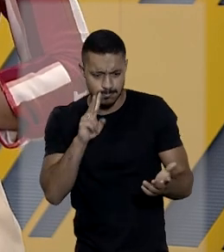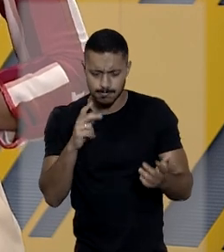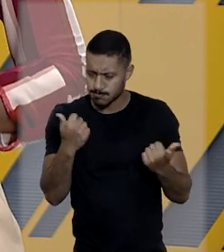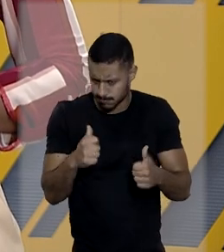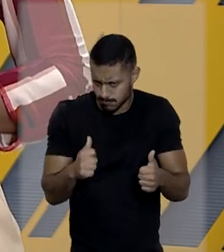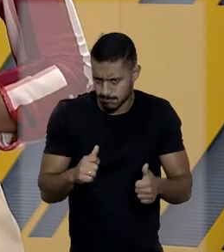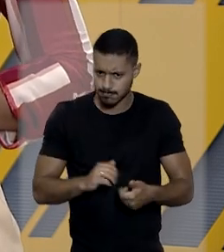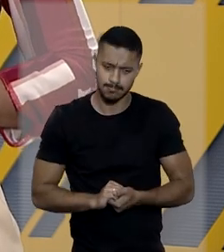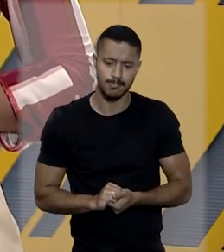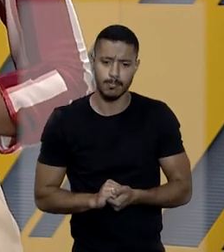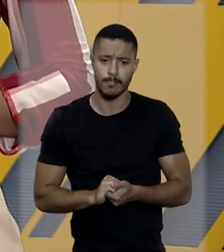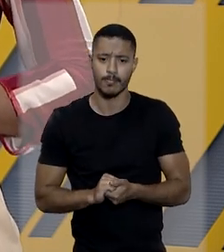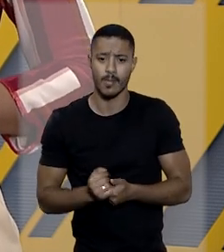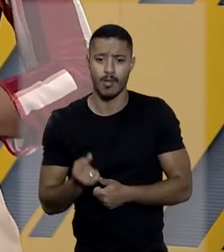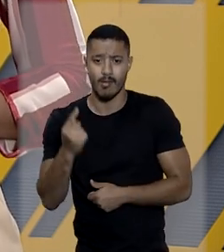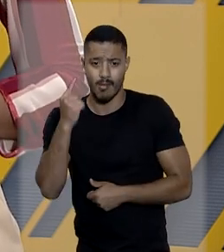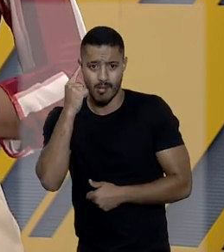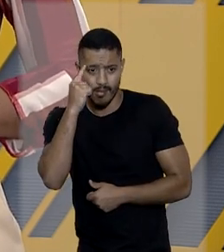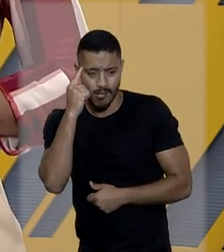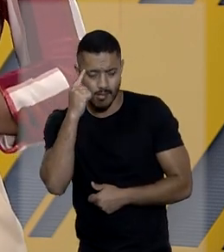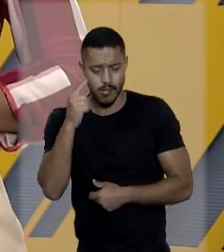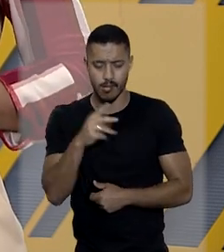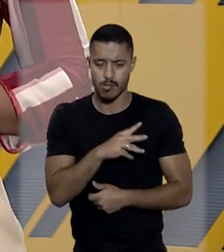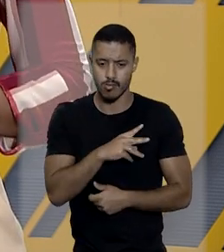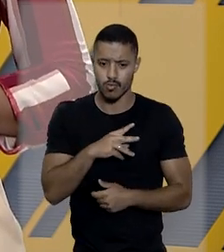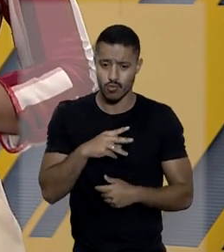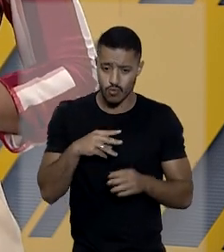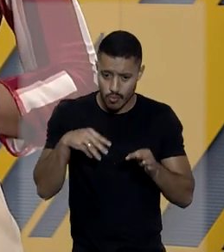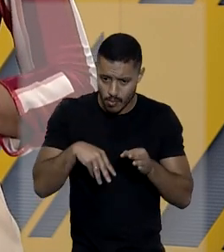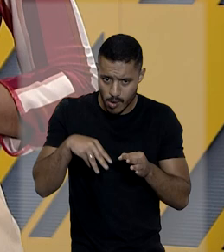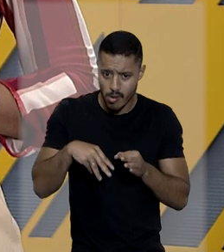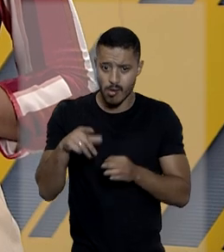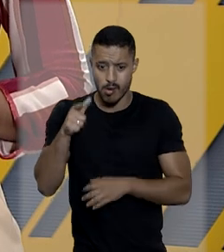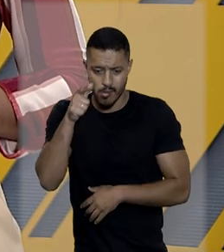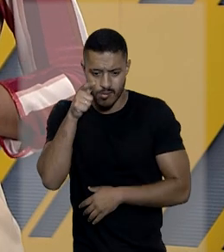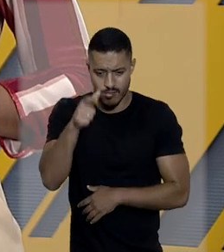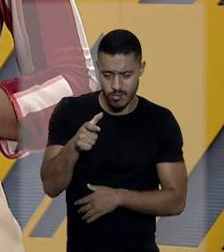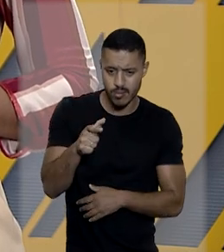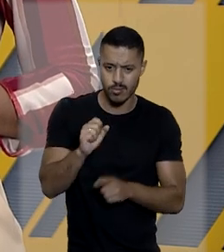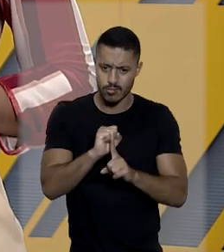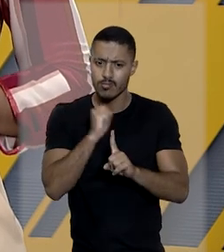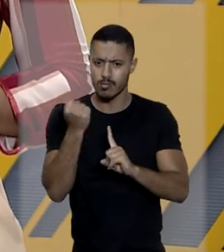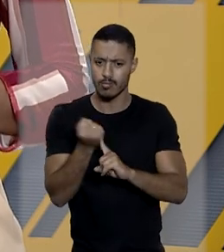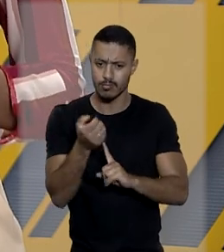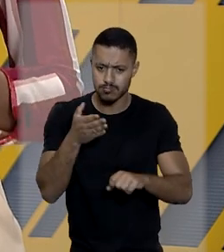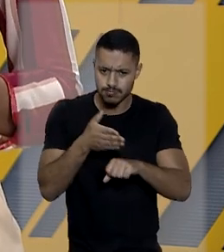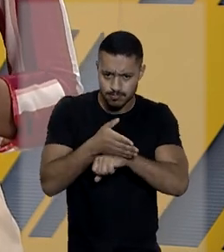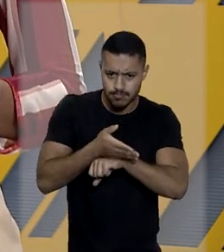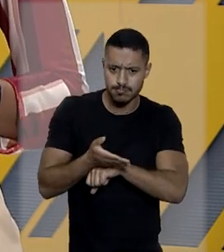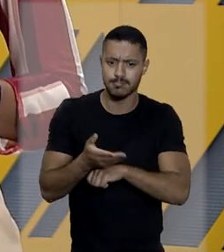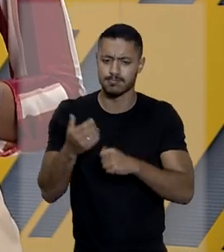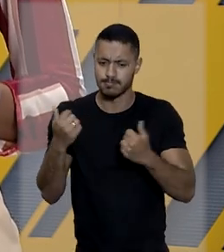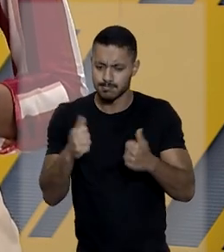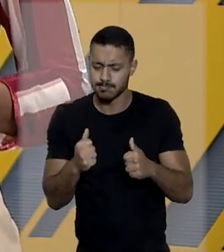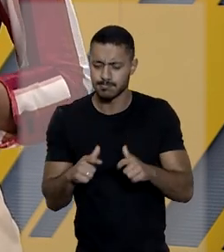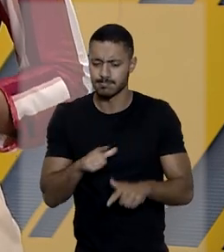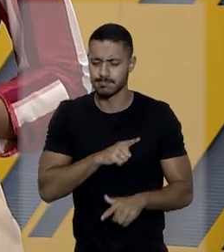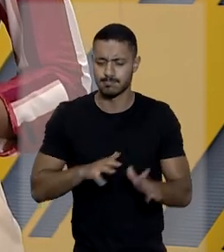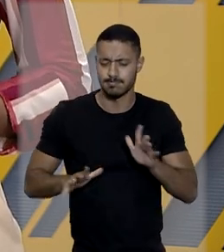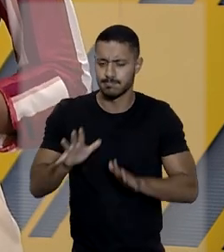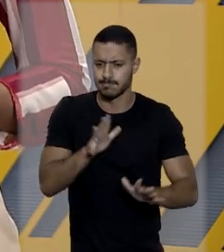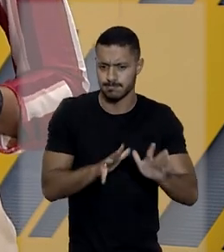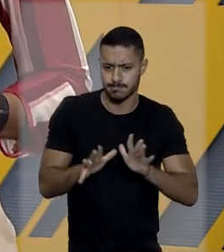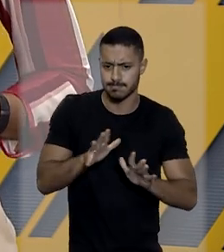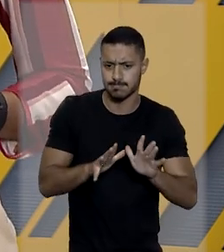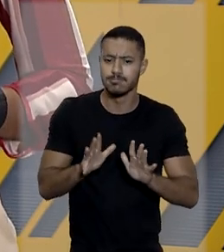orçamento disponível. De acordo com o ministro Humberto Martins, o interesse social envolvido no caso exige uma posição de